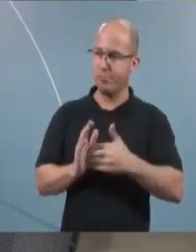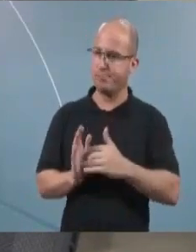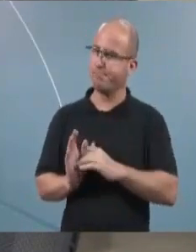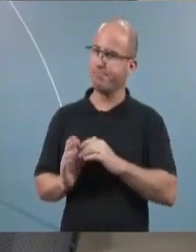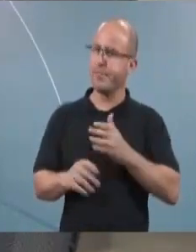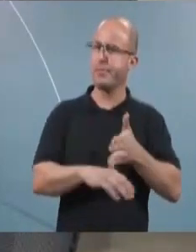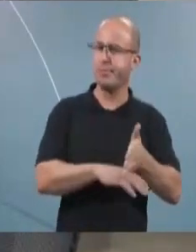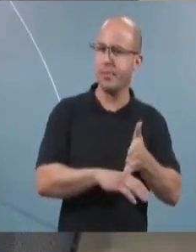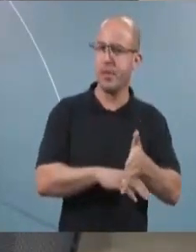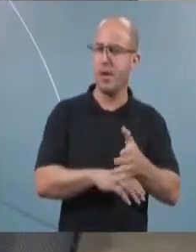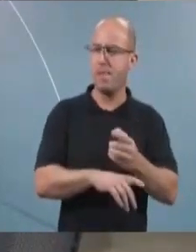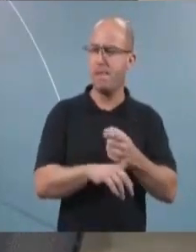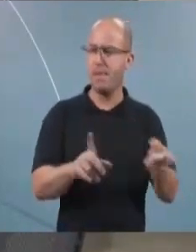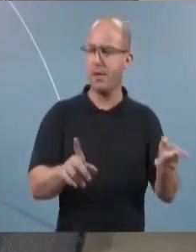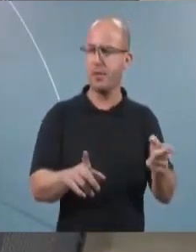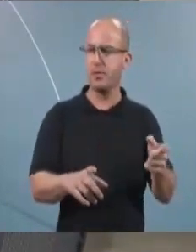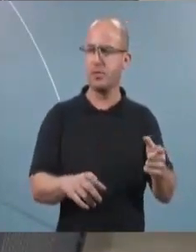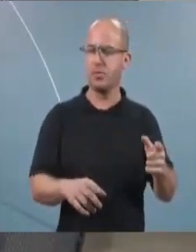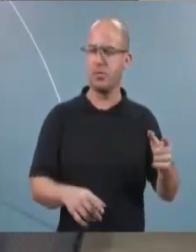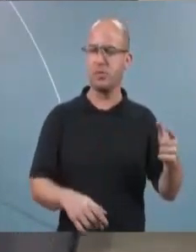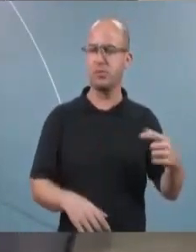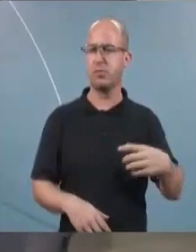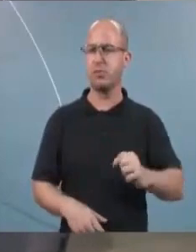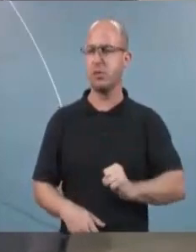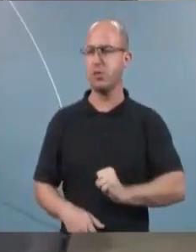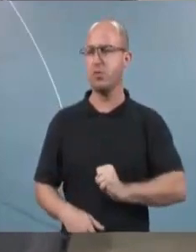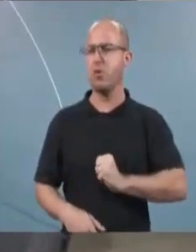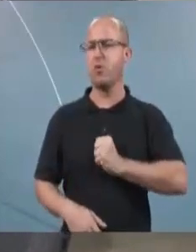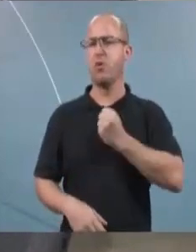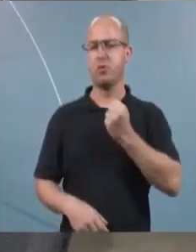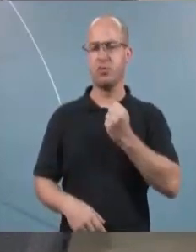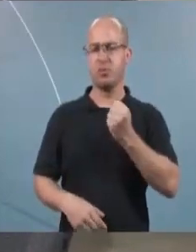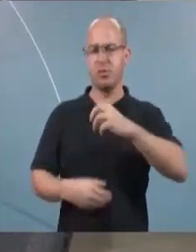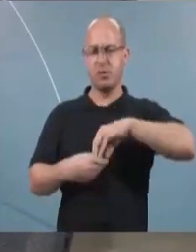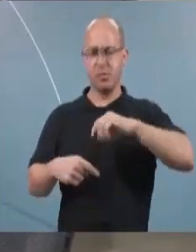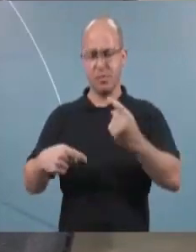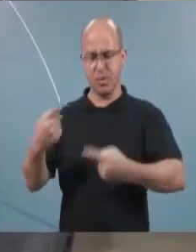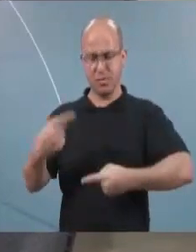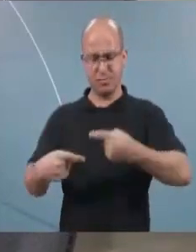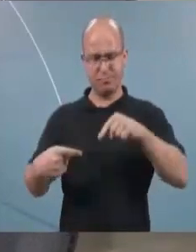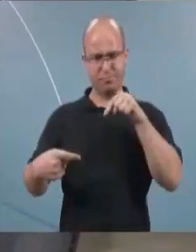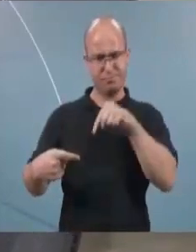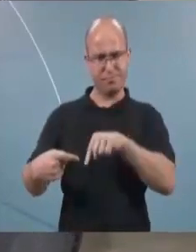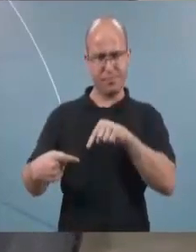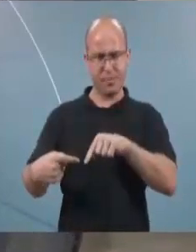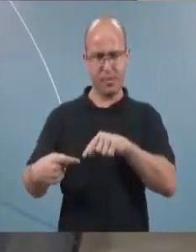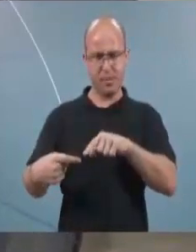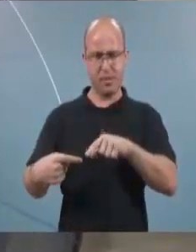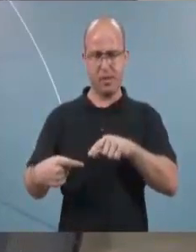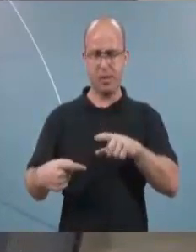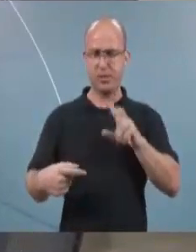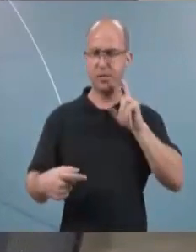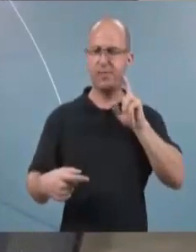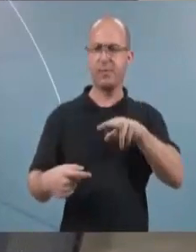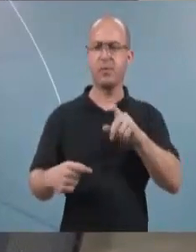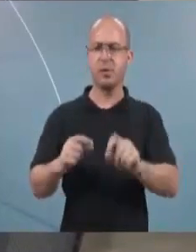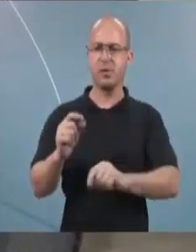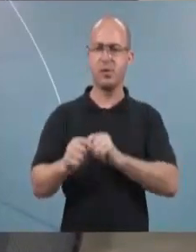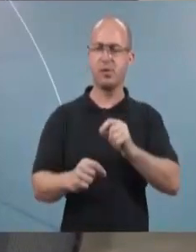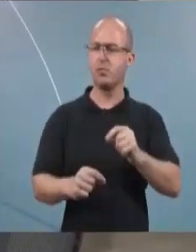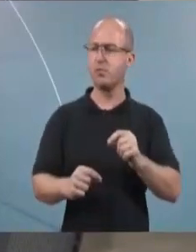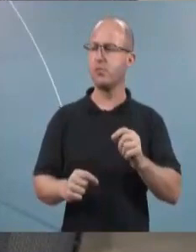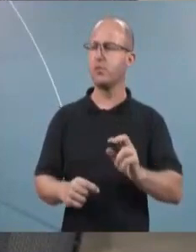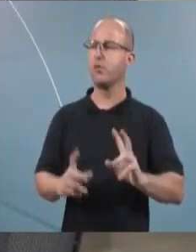quando baixa aqui o ódio na política aí a gente tem esse tipo de reação que a gente vê